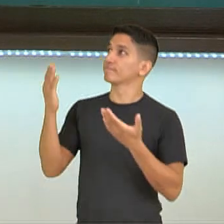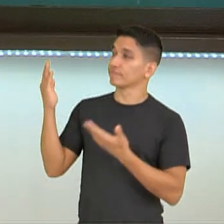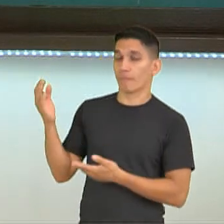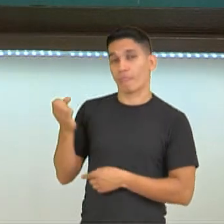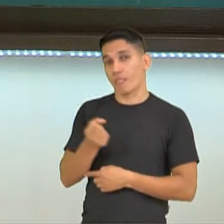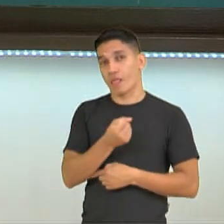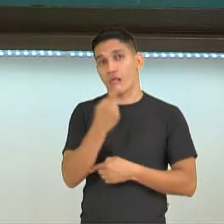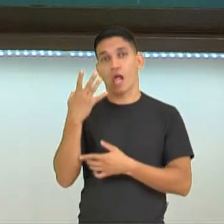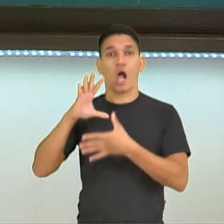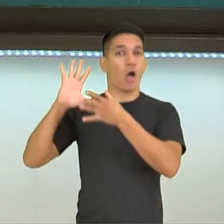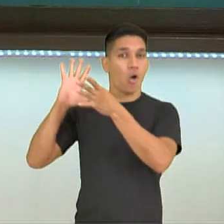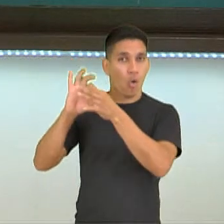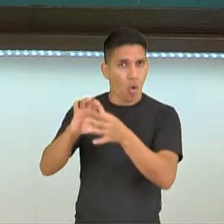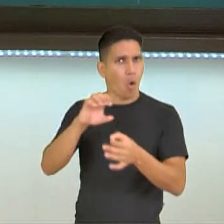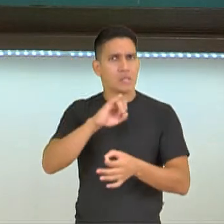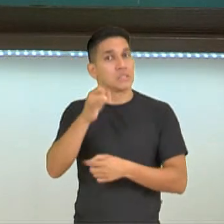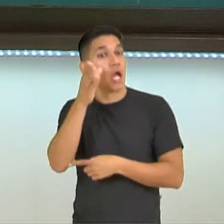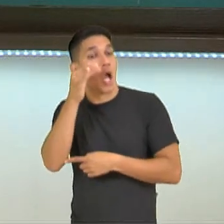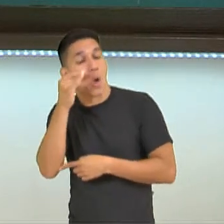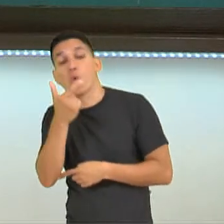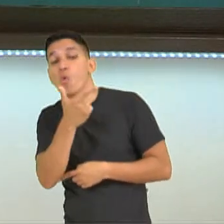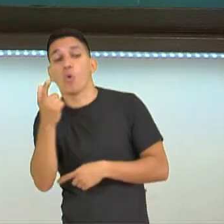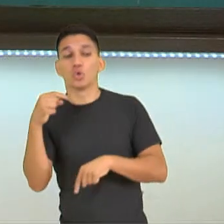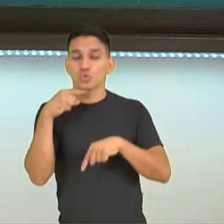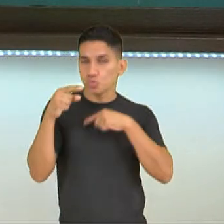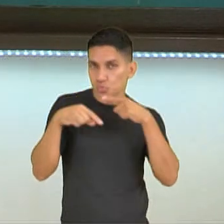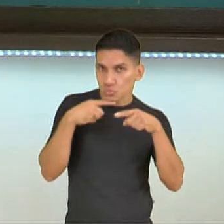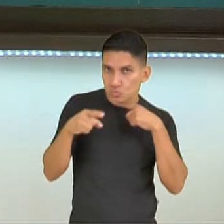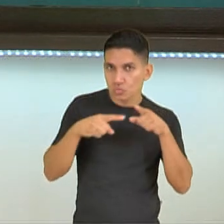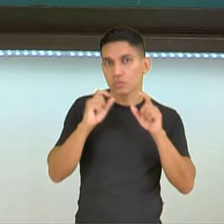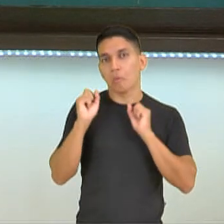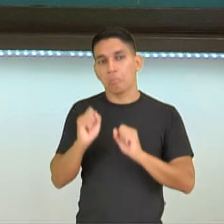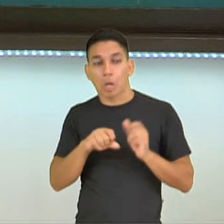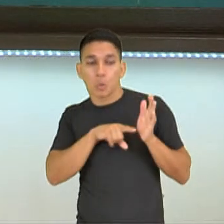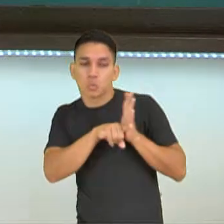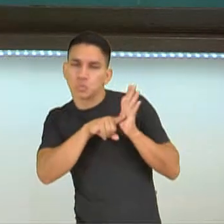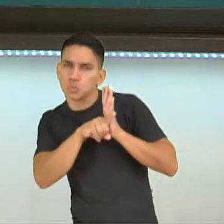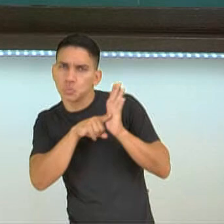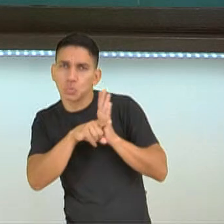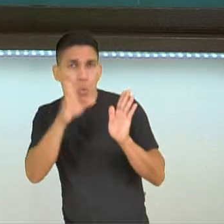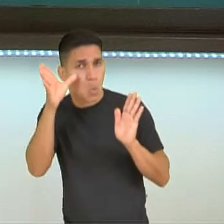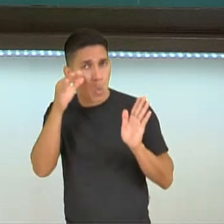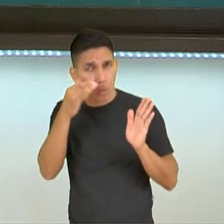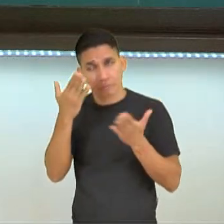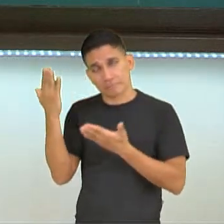Mais um contexto para se vocês quiserem tirar alguma dúvida, alguma curiosidade.